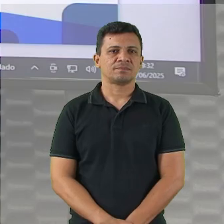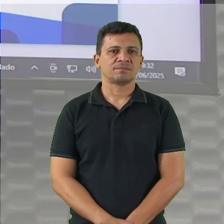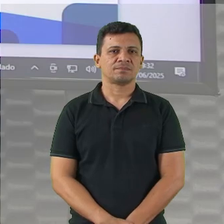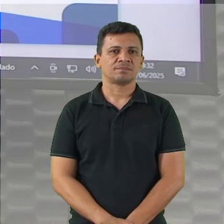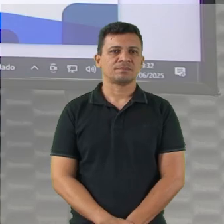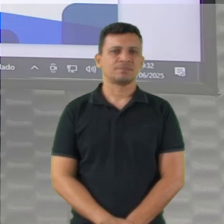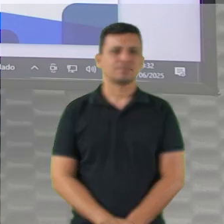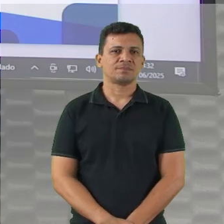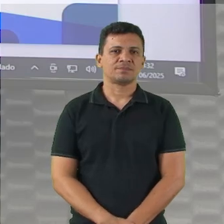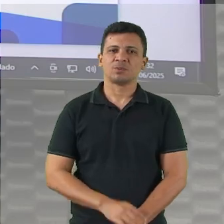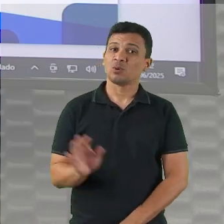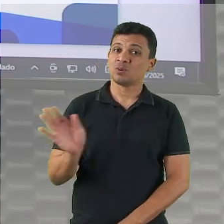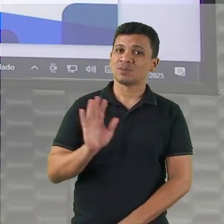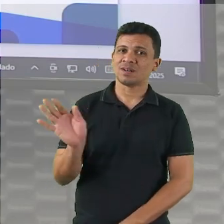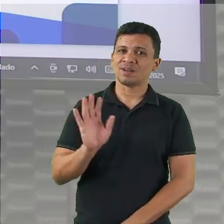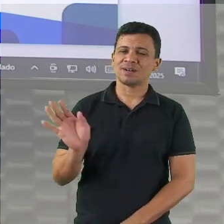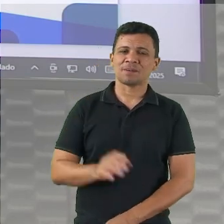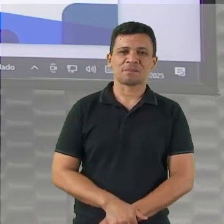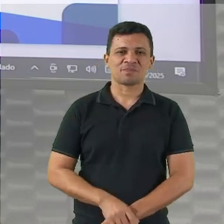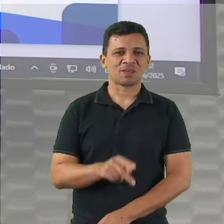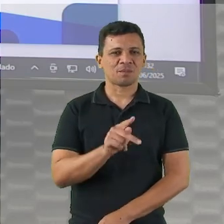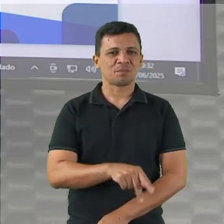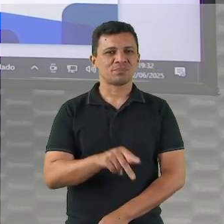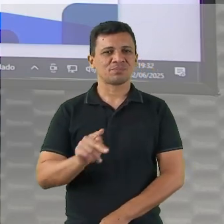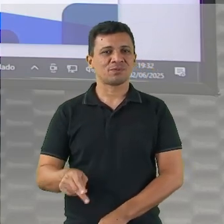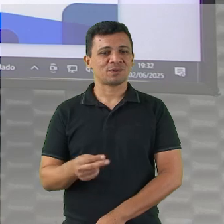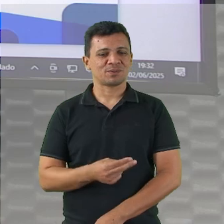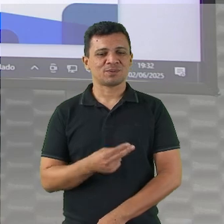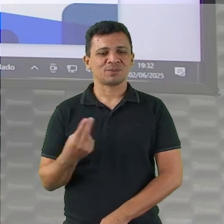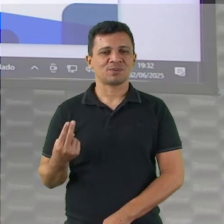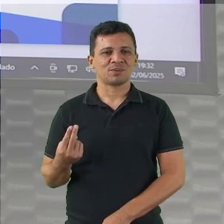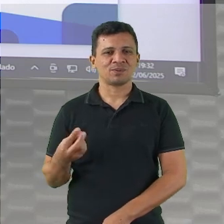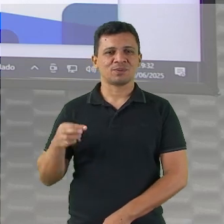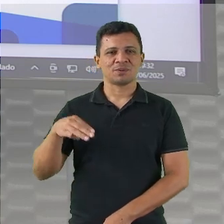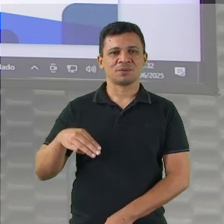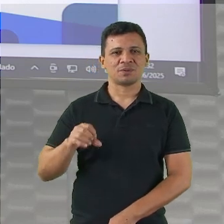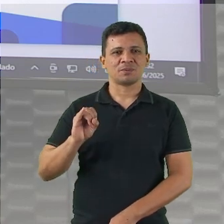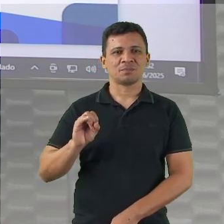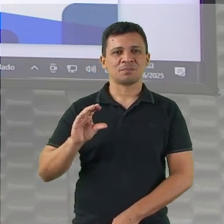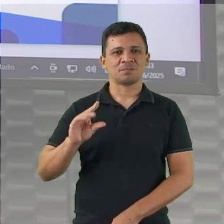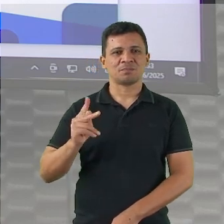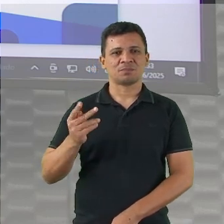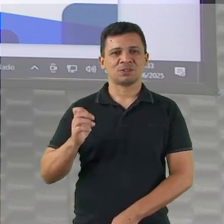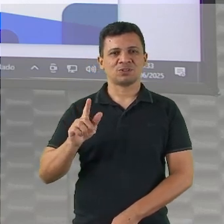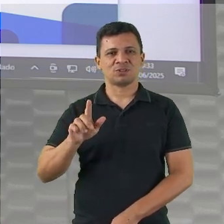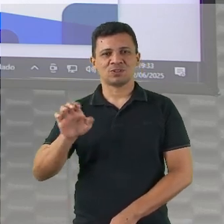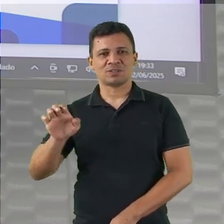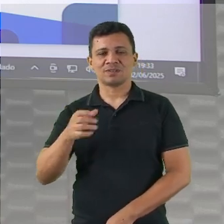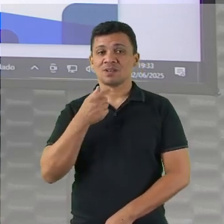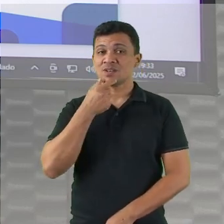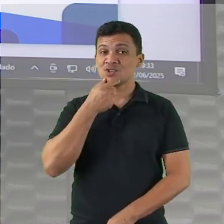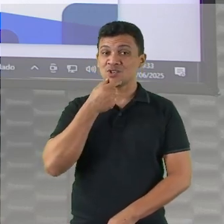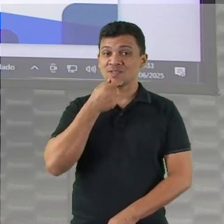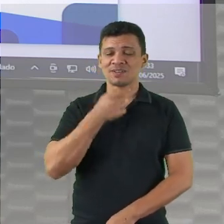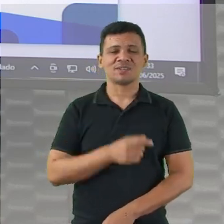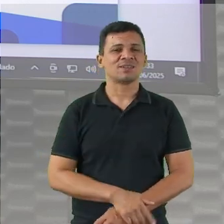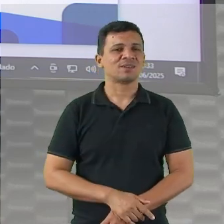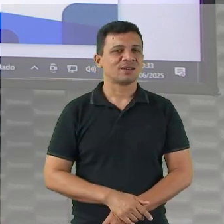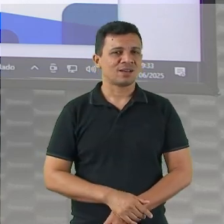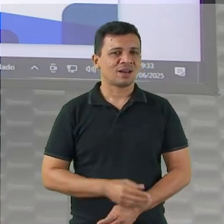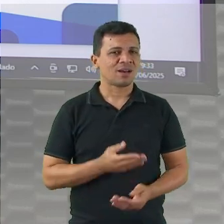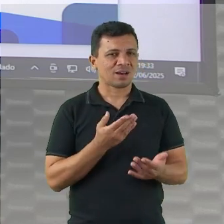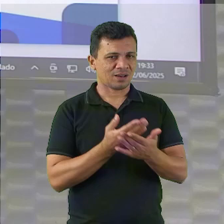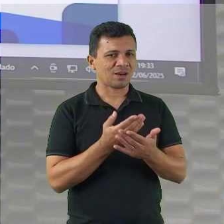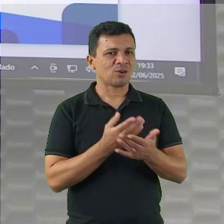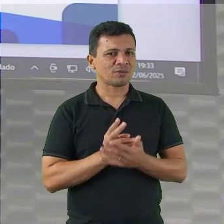Hello, everybody! Olá, pessoal! Professora Michele, de inglês, aqui com vocês mais uma vez, dando continuidade às